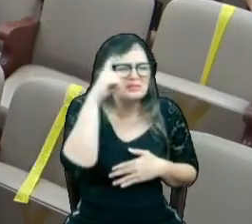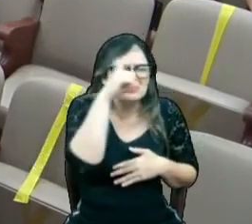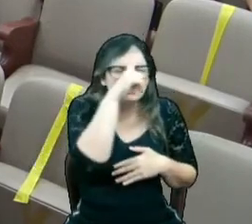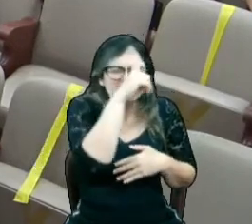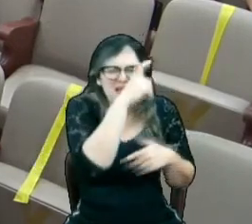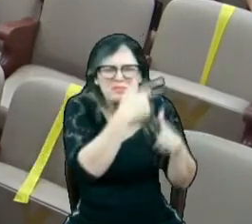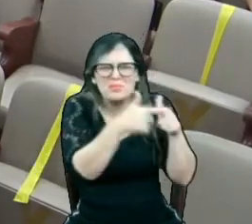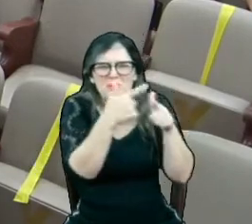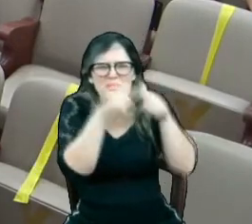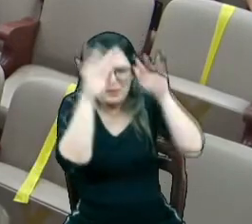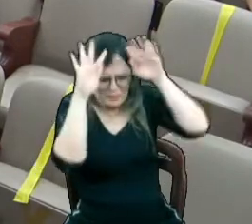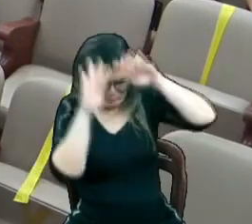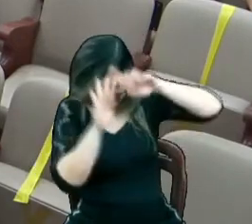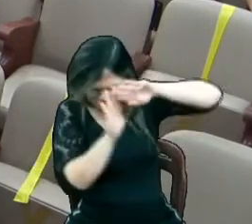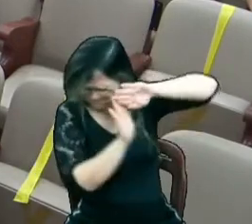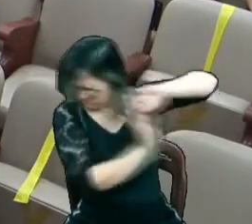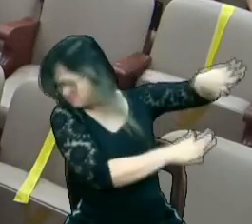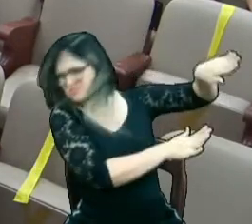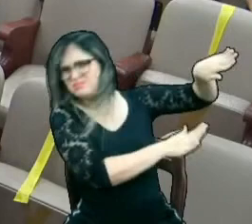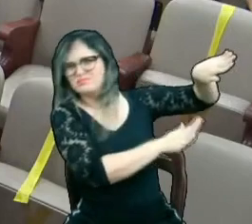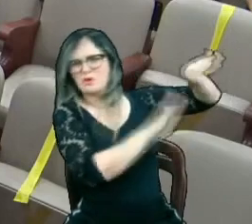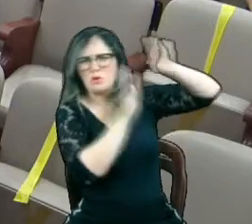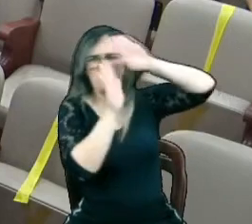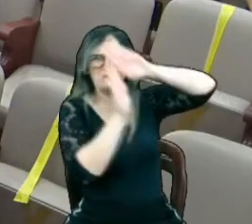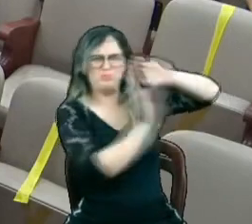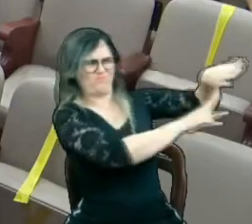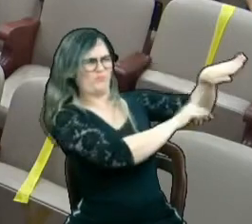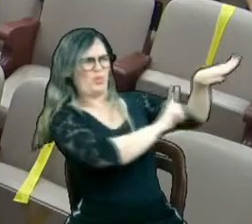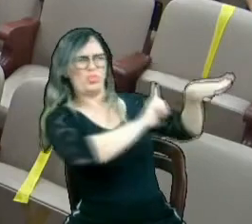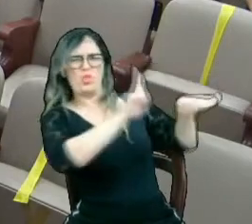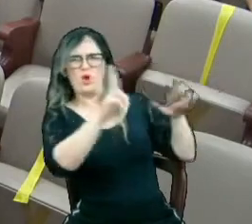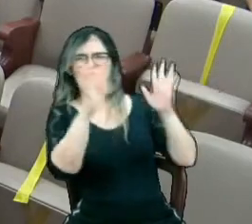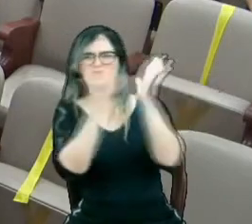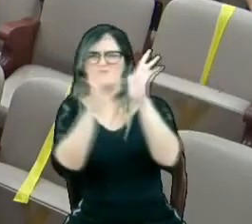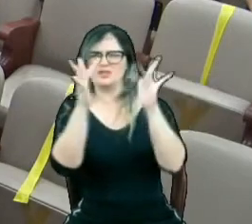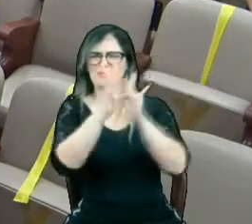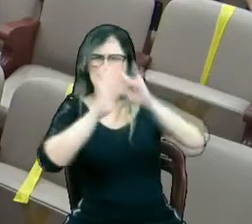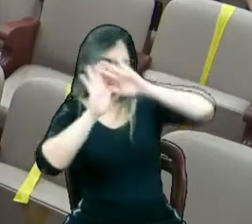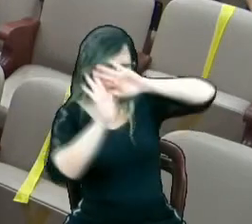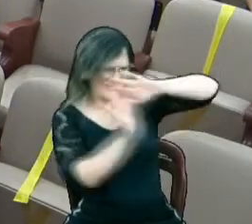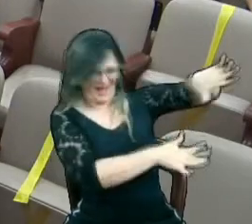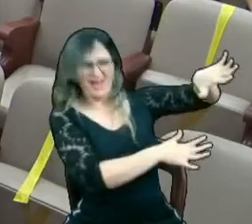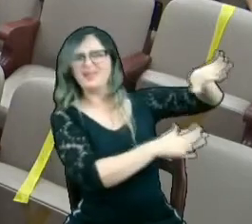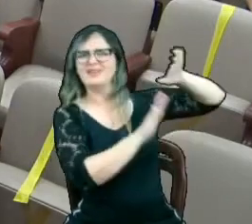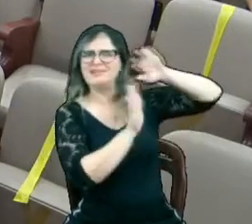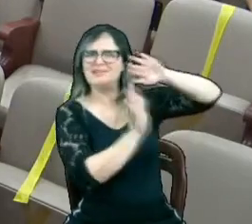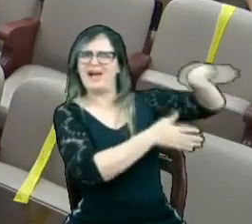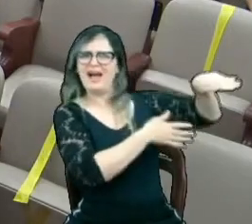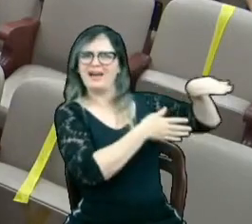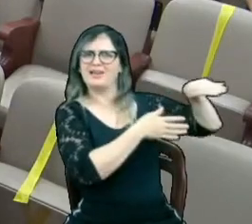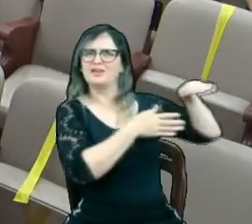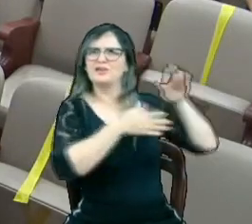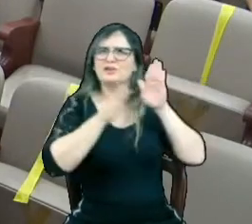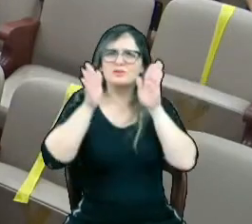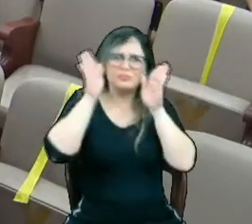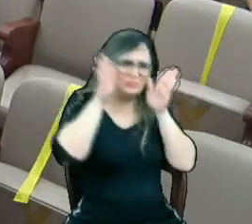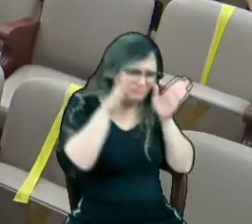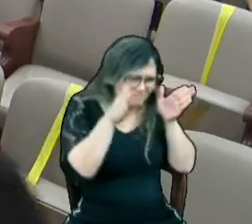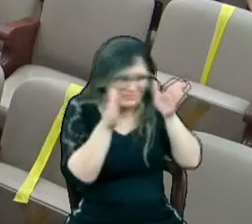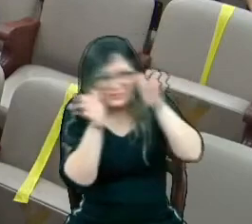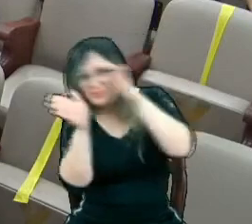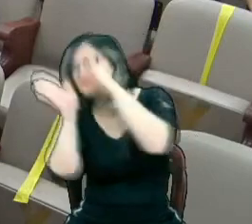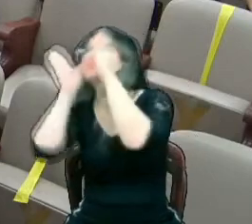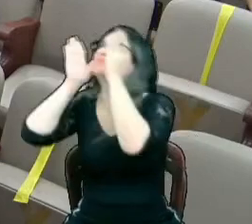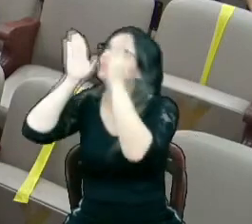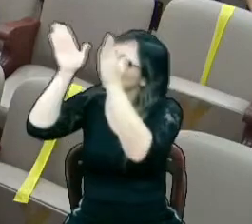mal expulse a depressão response todo tipo de coisa que tem te impedido viver uma vida